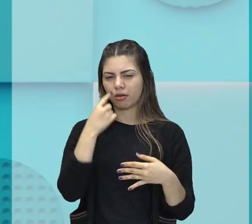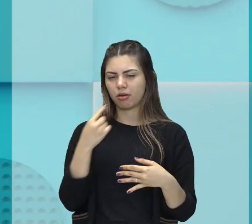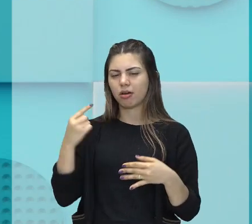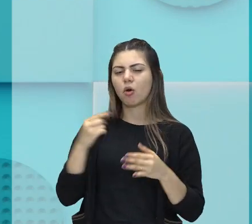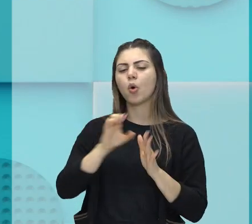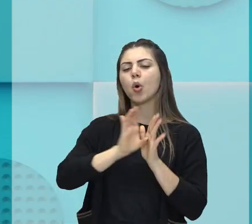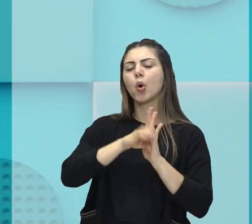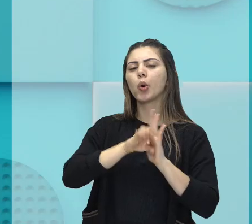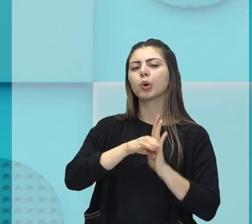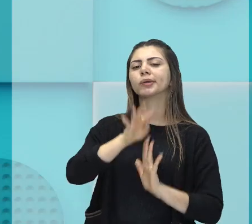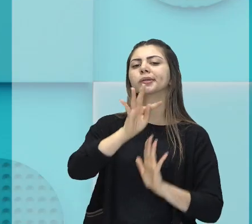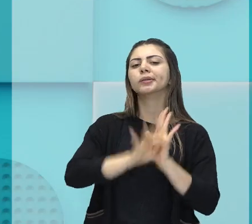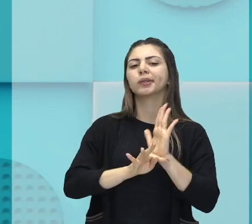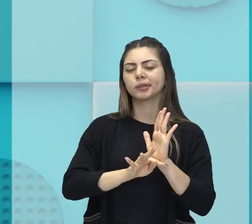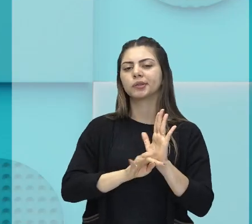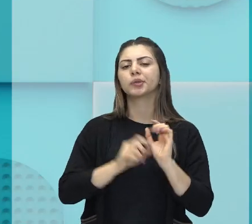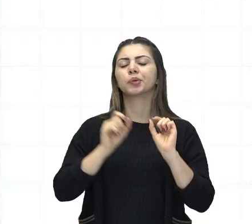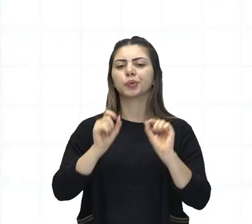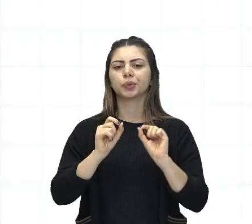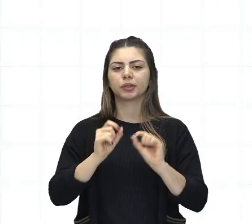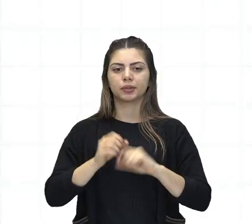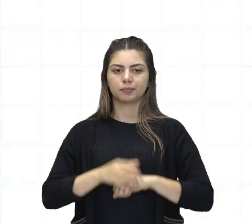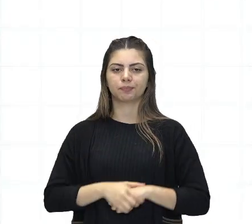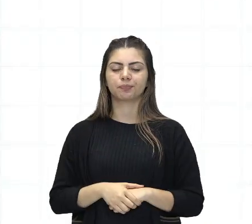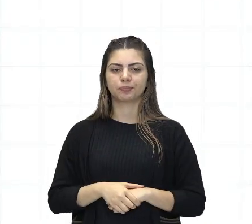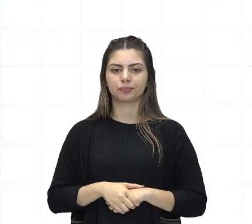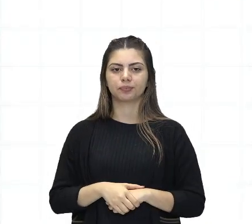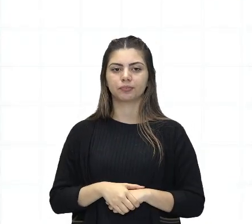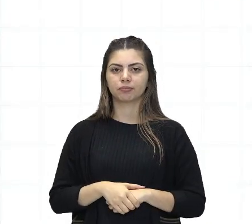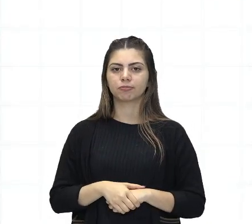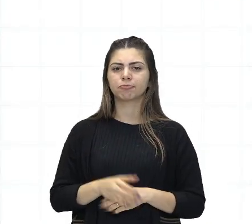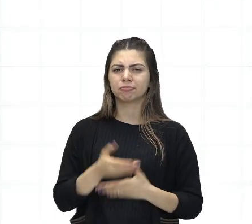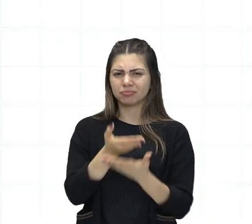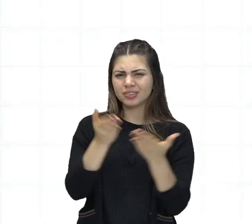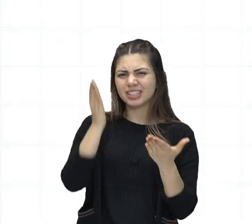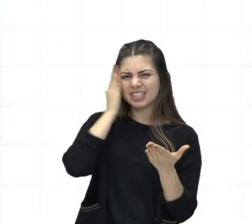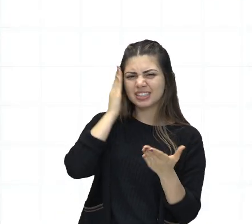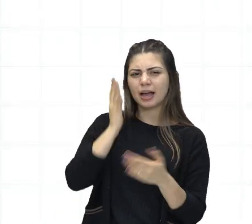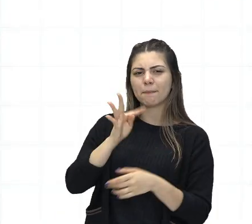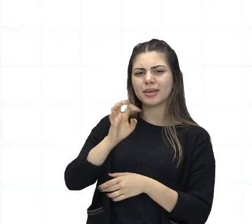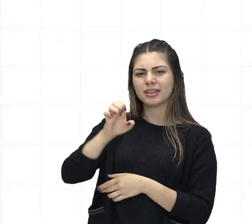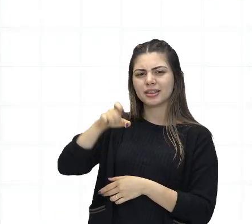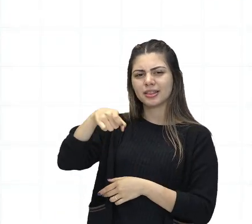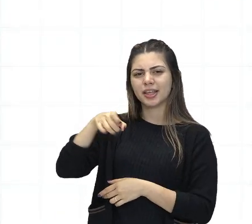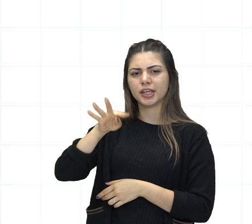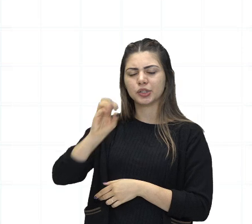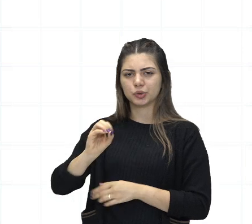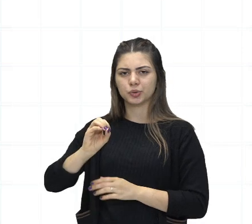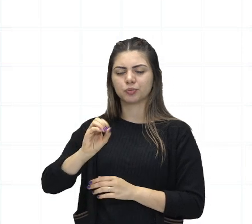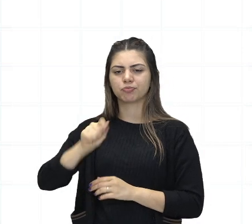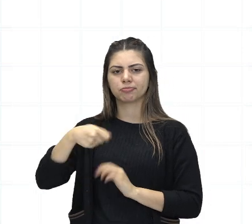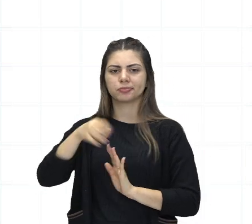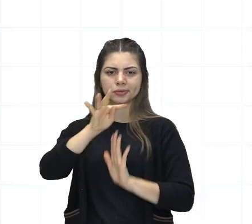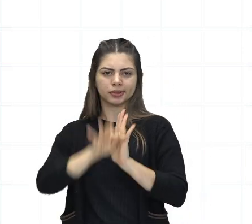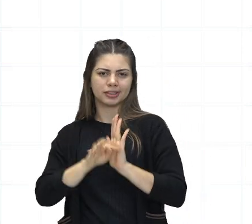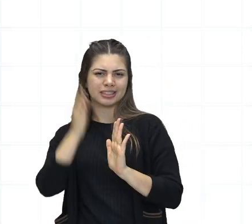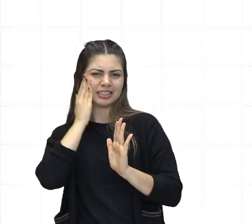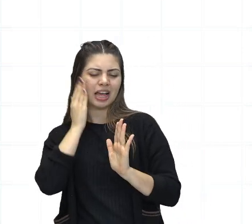né? O conceito de que seria texto. Você sabe o que é o texto? Vamos ver aí a